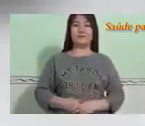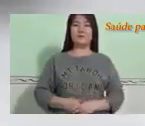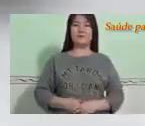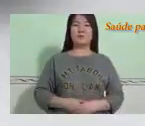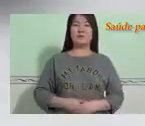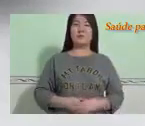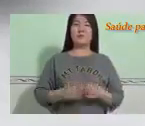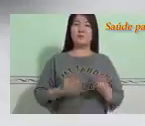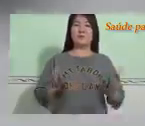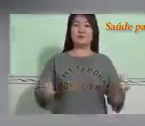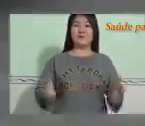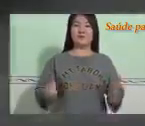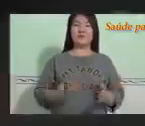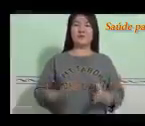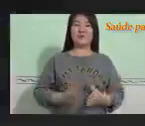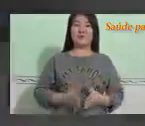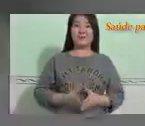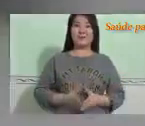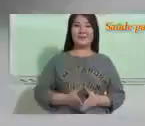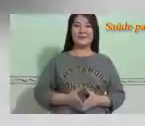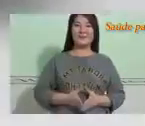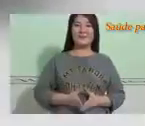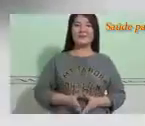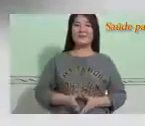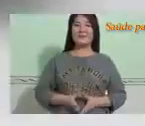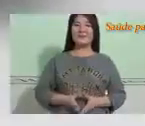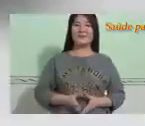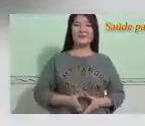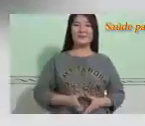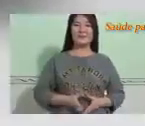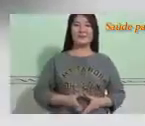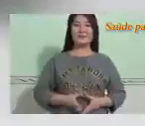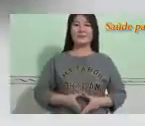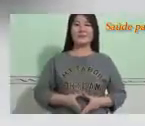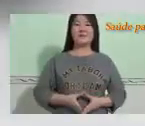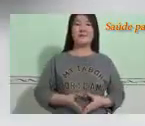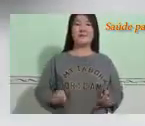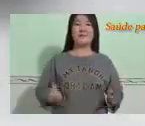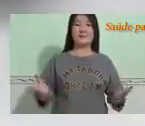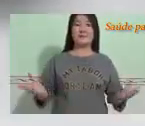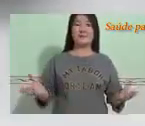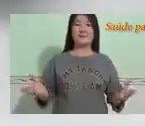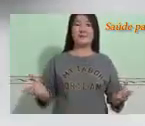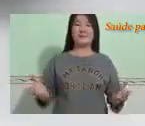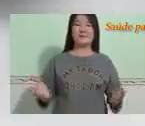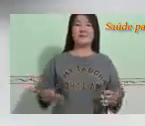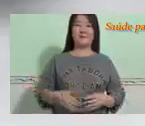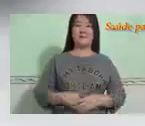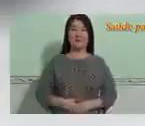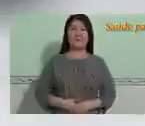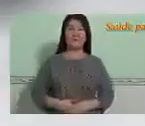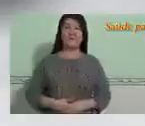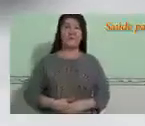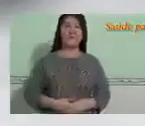2 monoclonal humano, que interferena ação de uma proteína específica que torna os ossos mais fortes, reduzindo